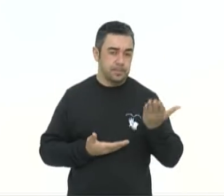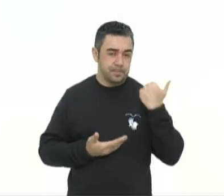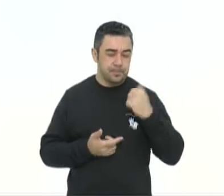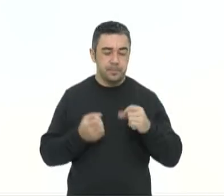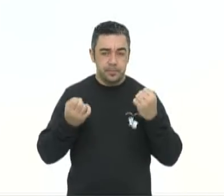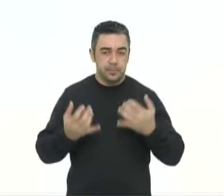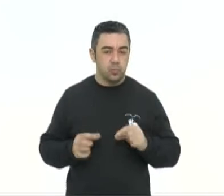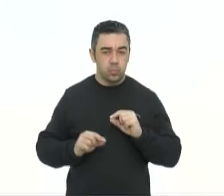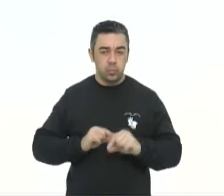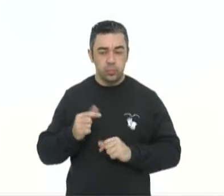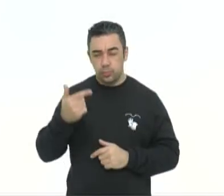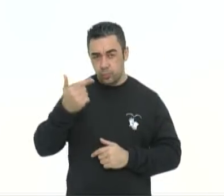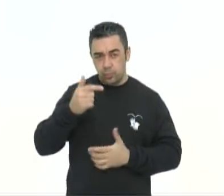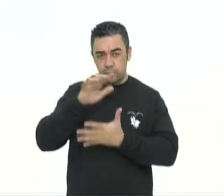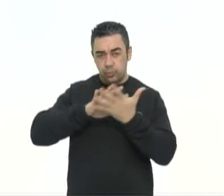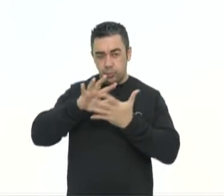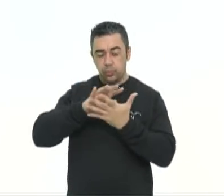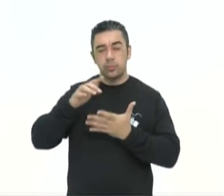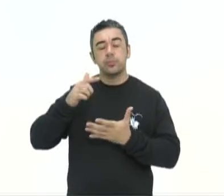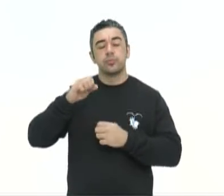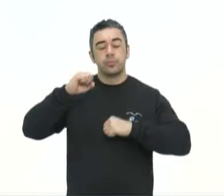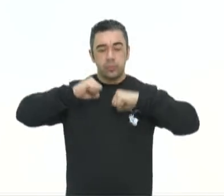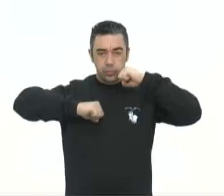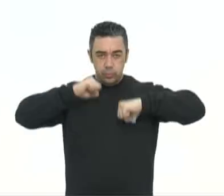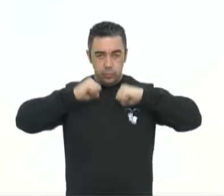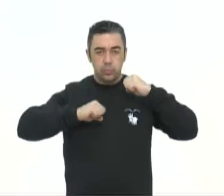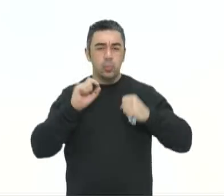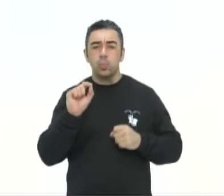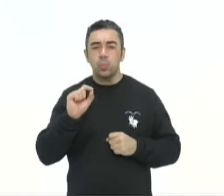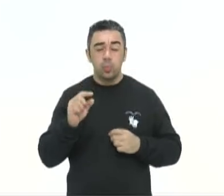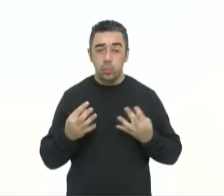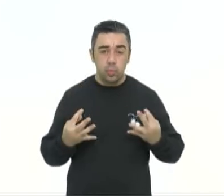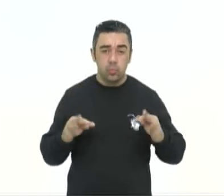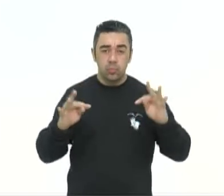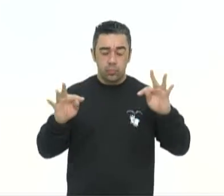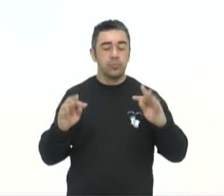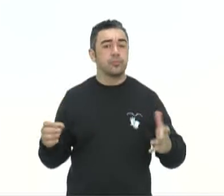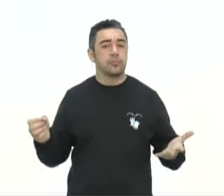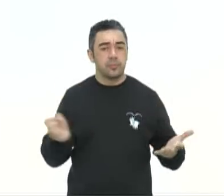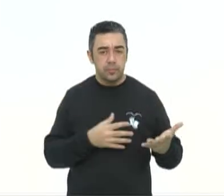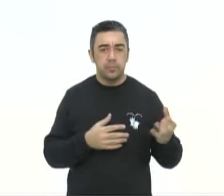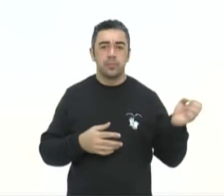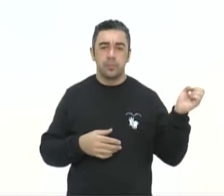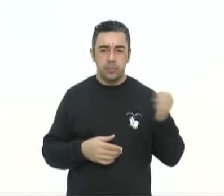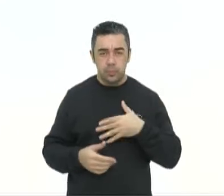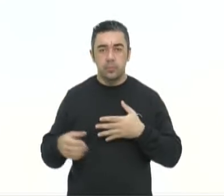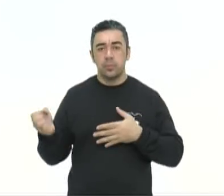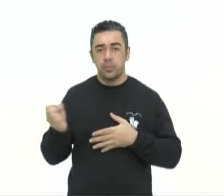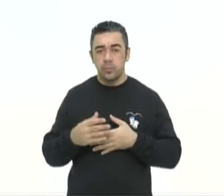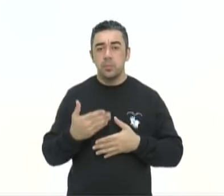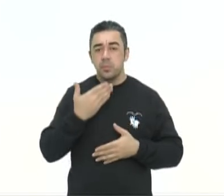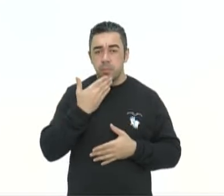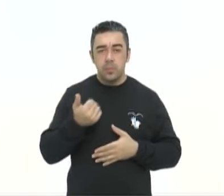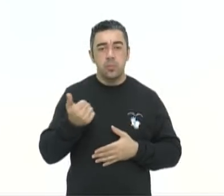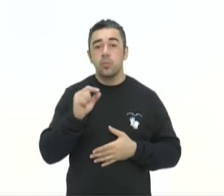gente falou sobre a segunda Revolução Industrial, sobre algumas inovações que principalmente favoreceram